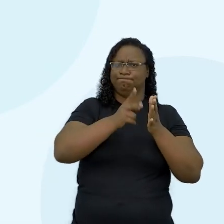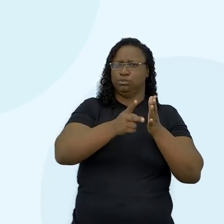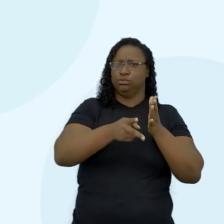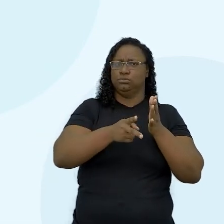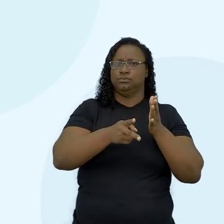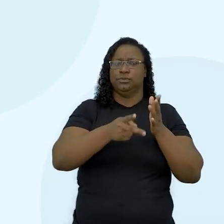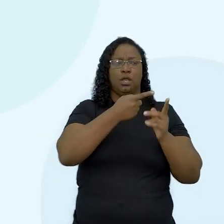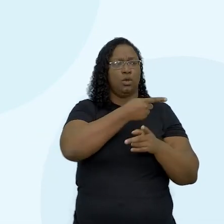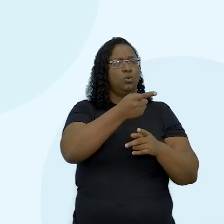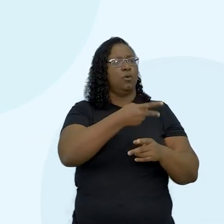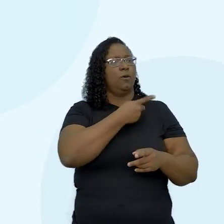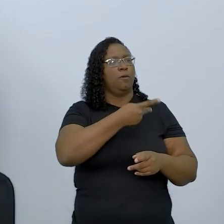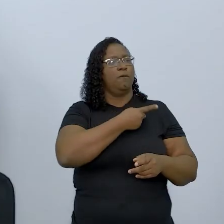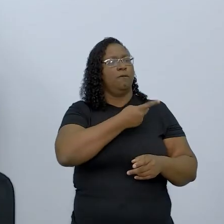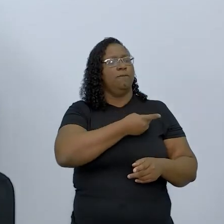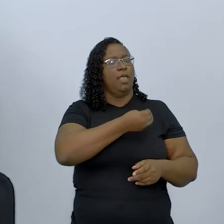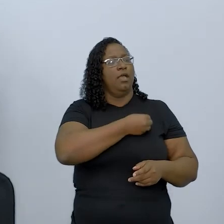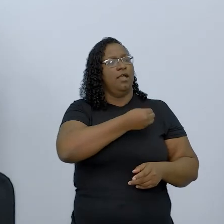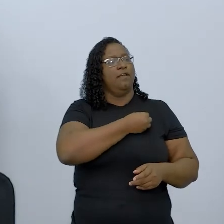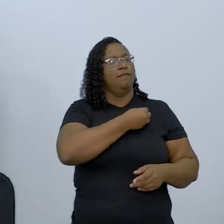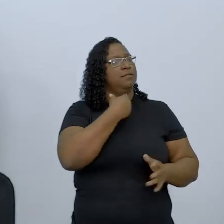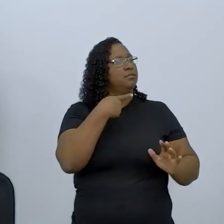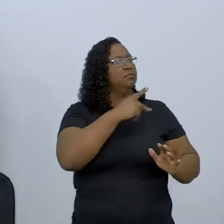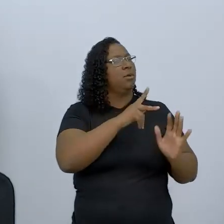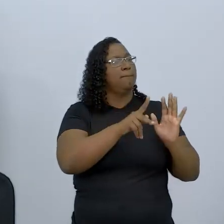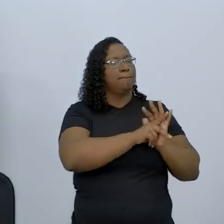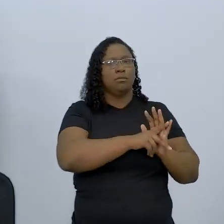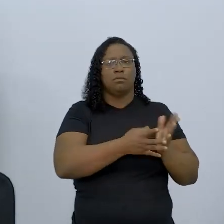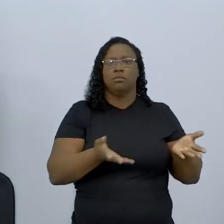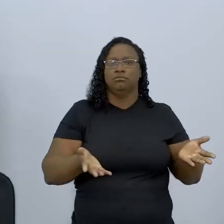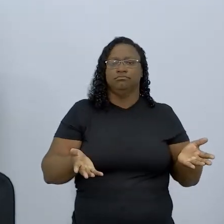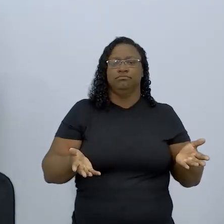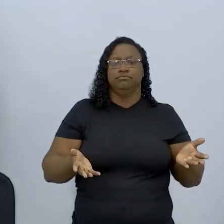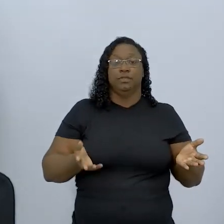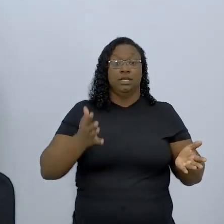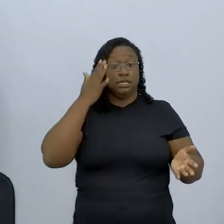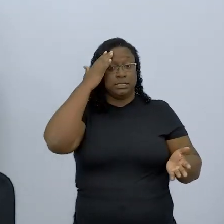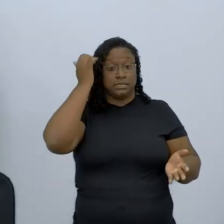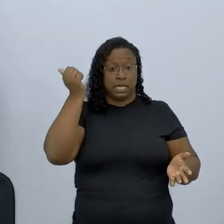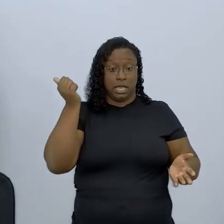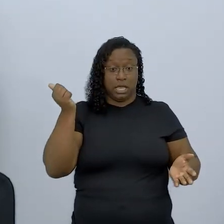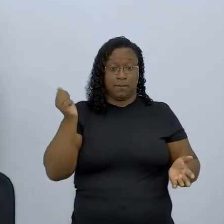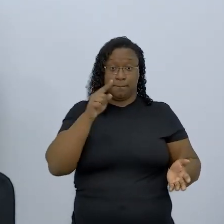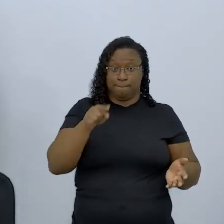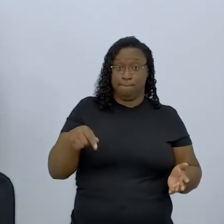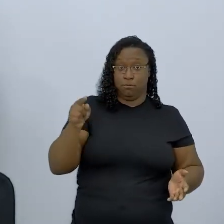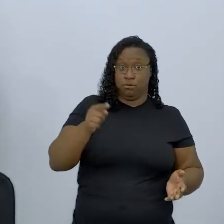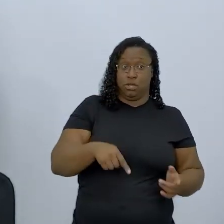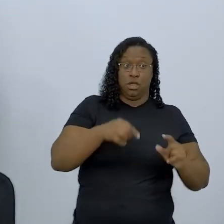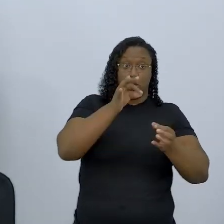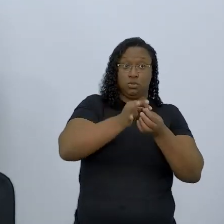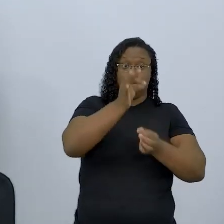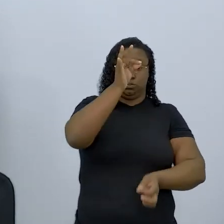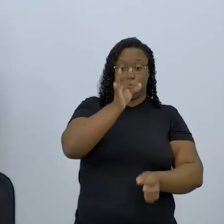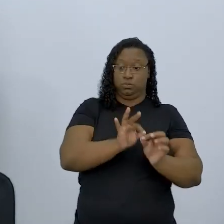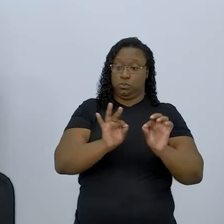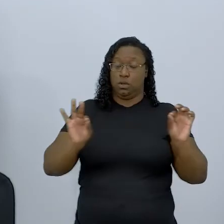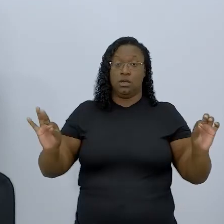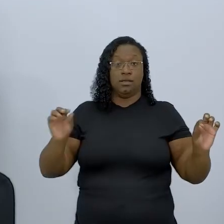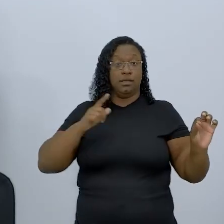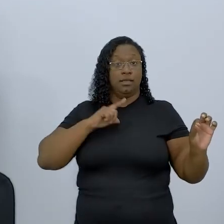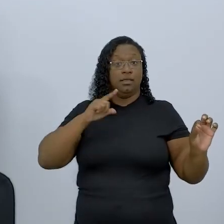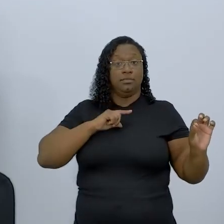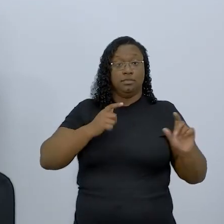de experiência, de vivência mesmo. Então, watt-hora. Então, você sabe que quando você multiplicar os eixos, você tem uma grandeza, uma